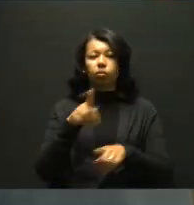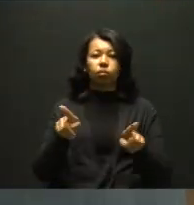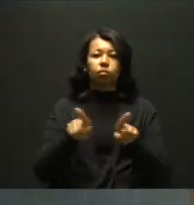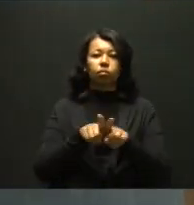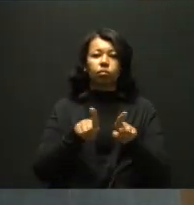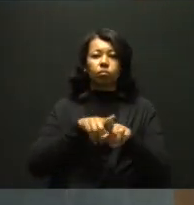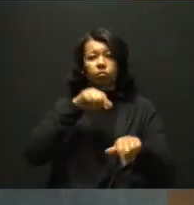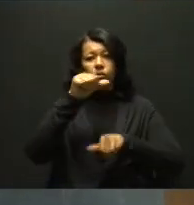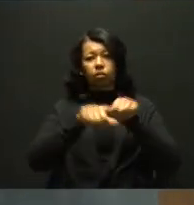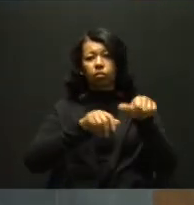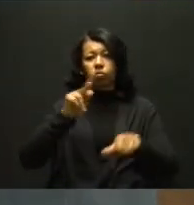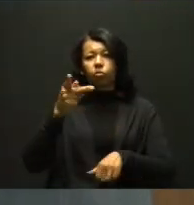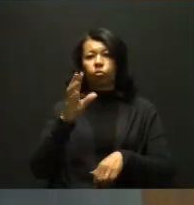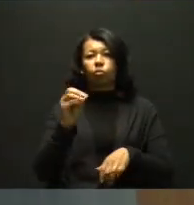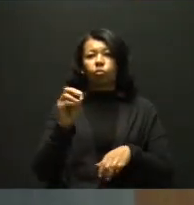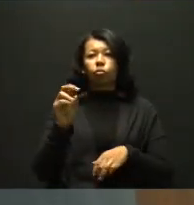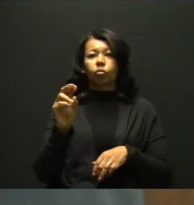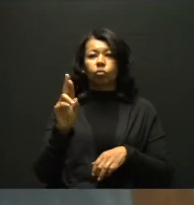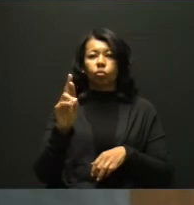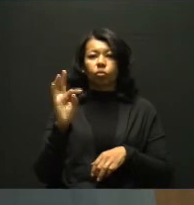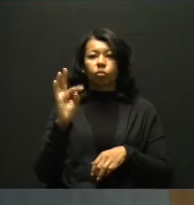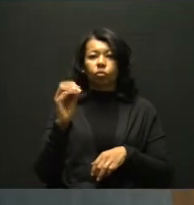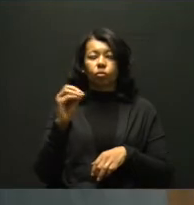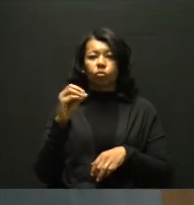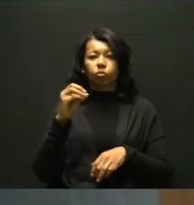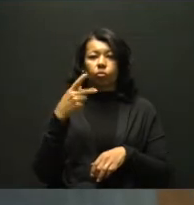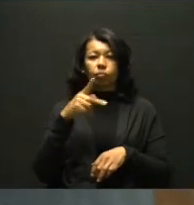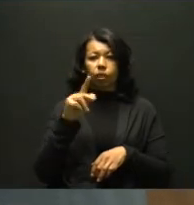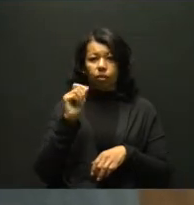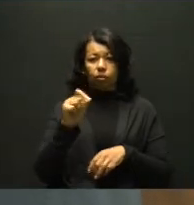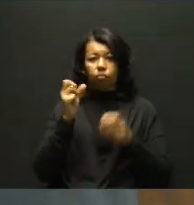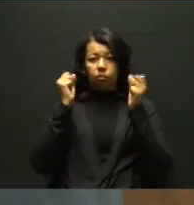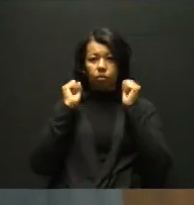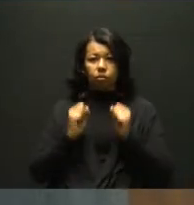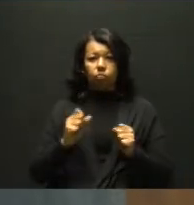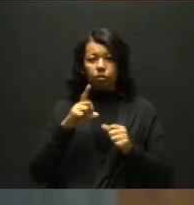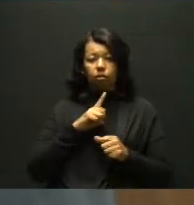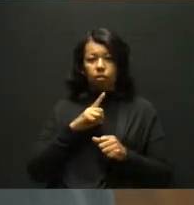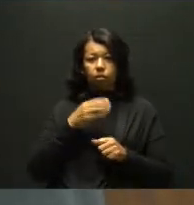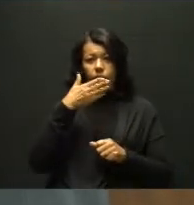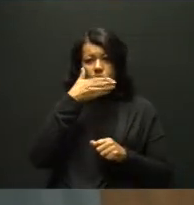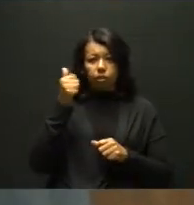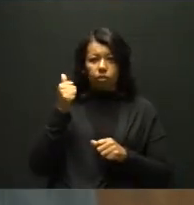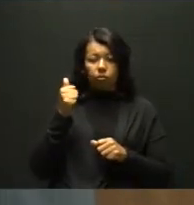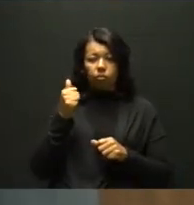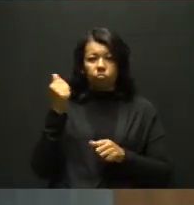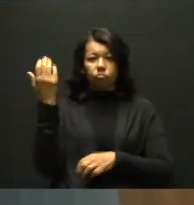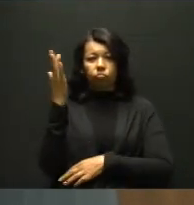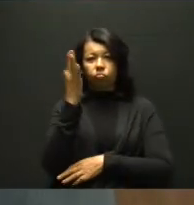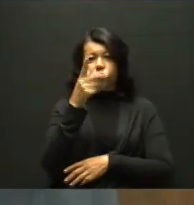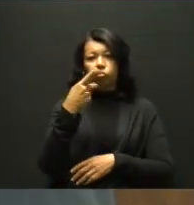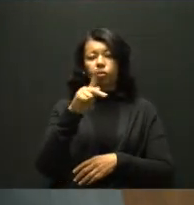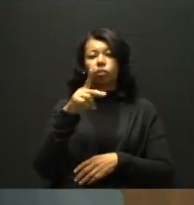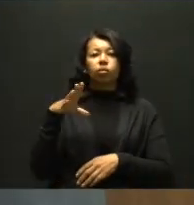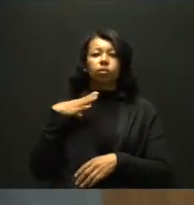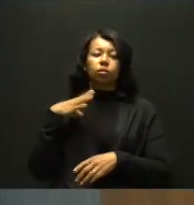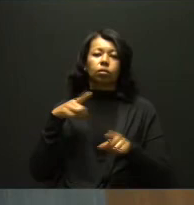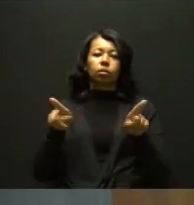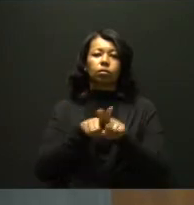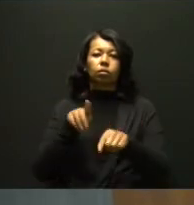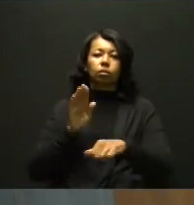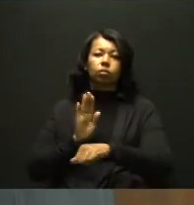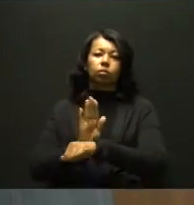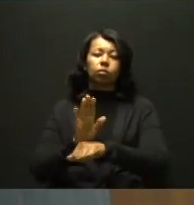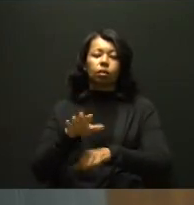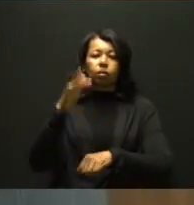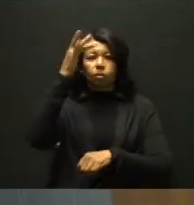revitalização do outro é nada mais nada menos para que possamos ter um melhor paisagismo na nossa cidade assim ajudar o